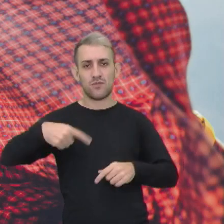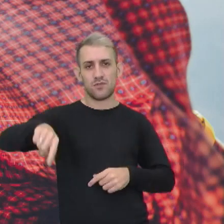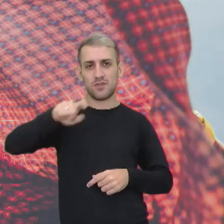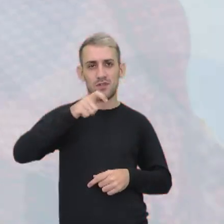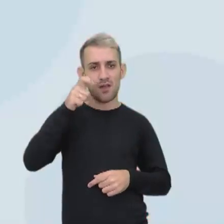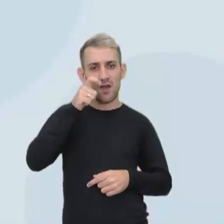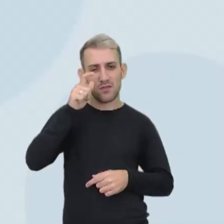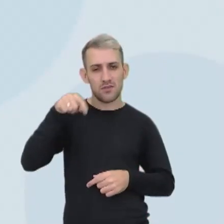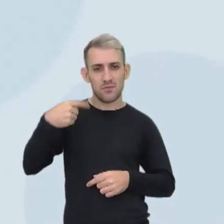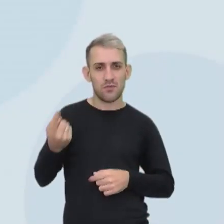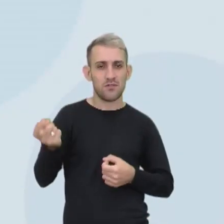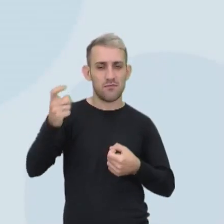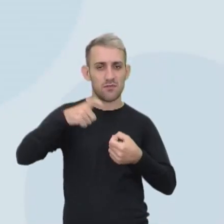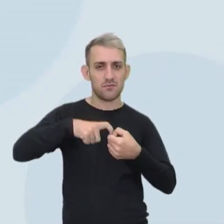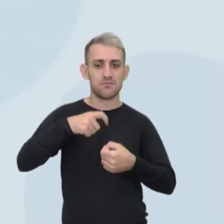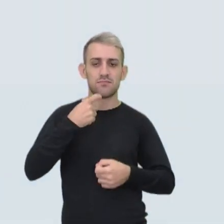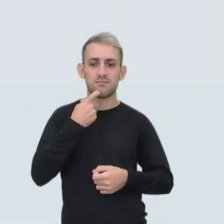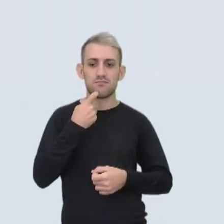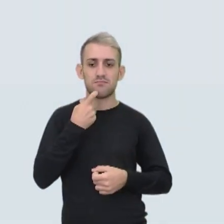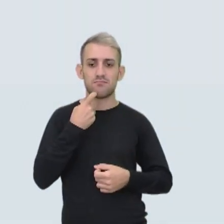gente volta daqui a pouquinho.